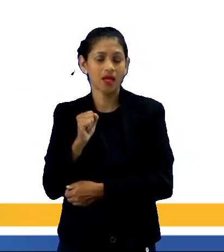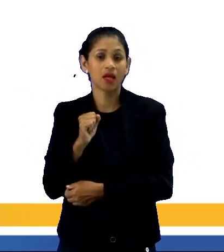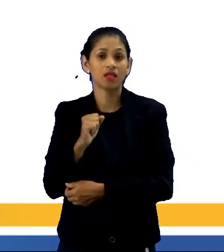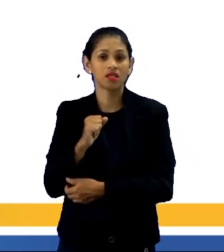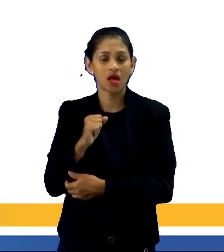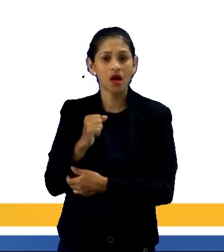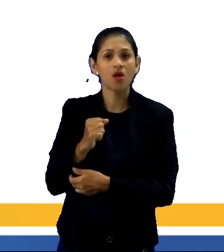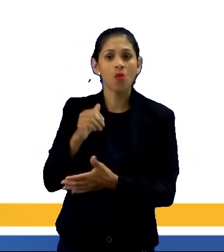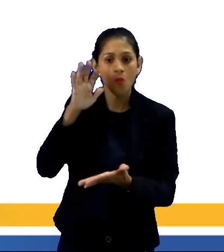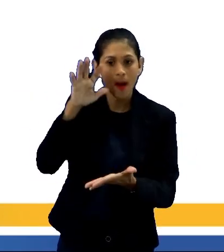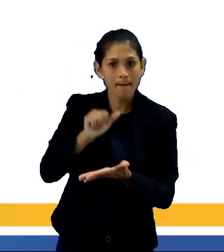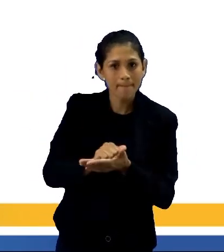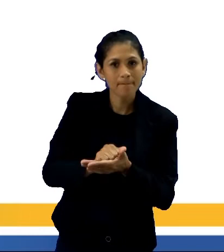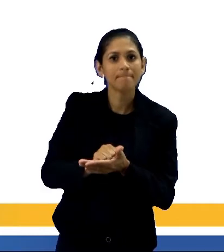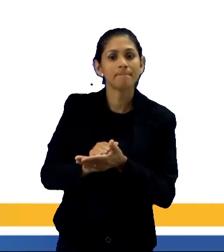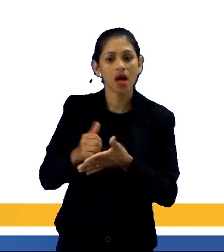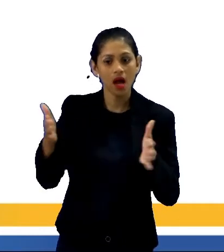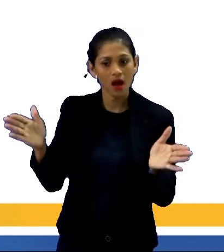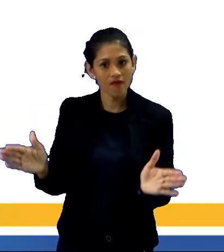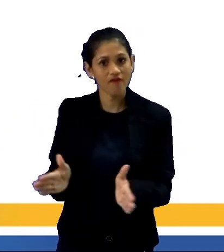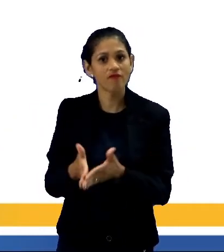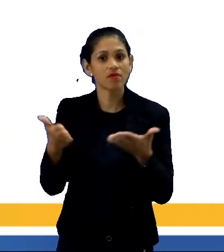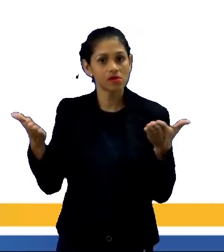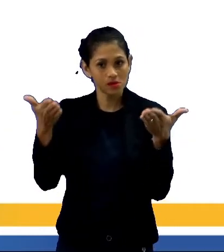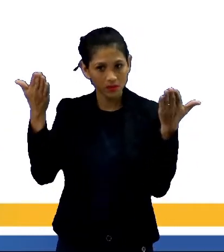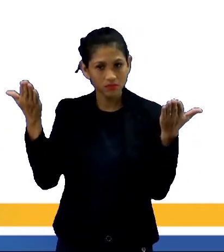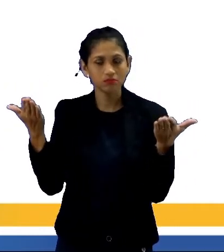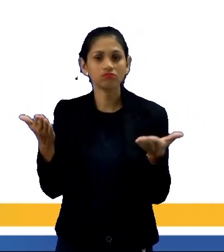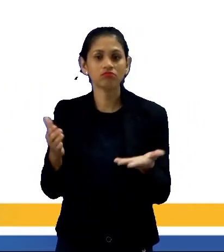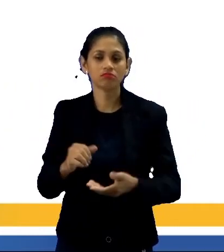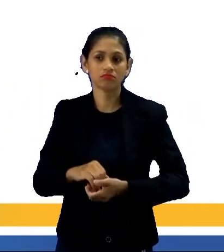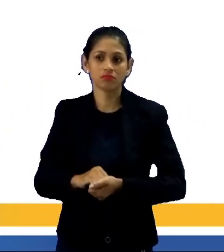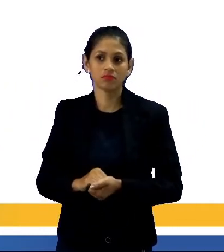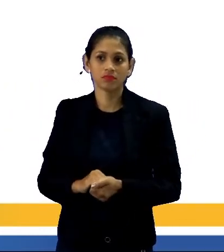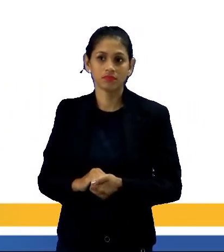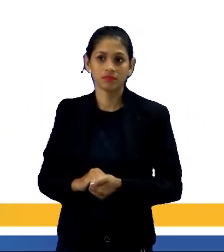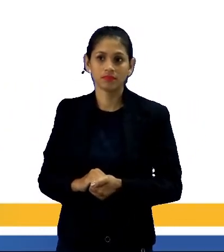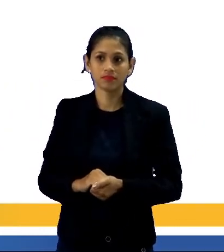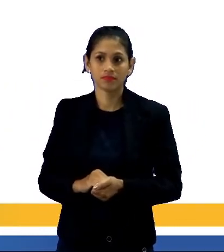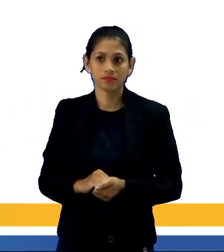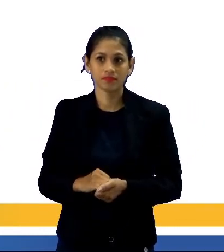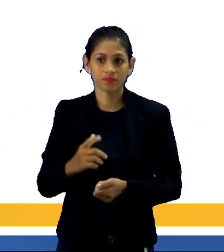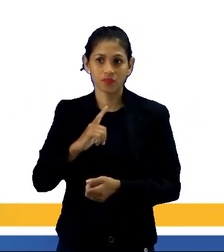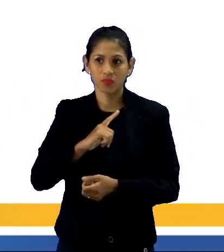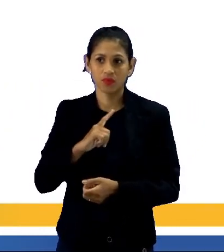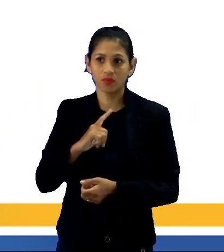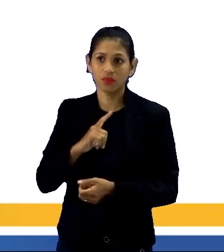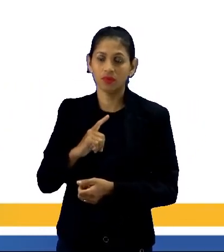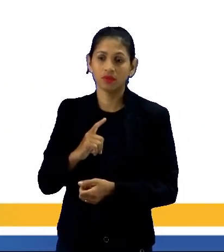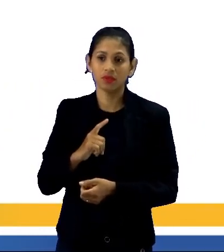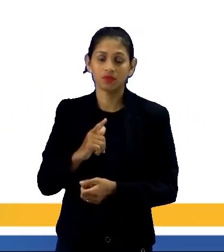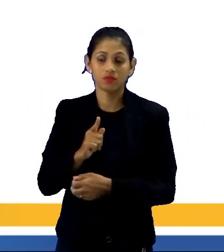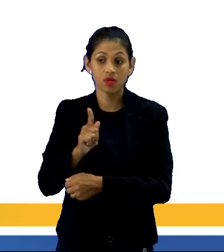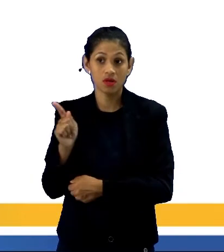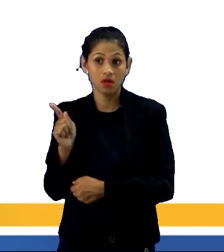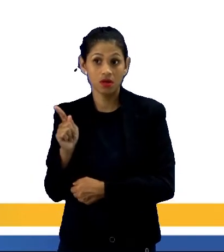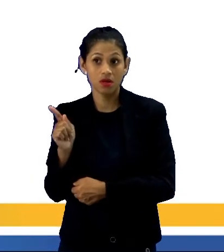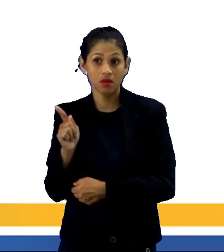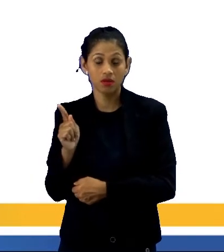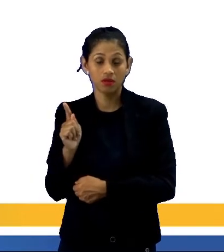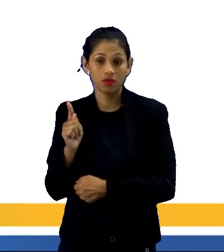um quiabo maravilhoso, já que ele veste, né, Prada. Tá bom? E aí ao lado ainda tem reforçando, ele entrou